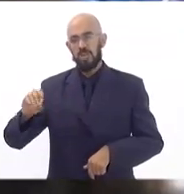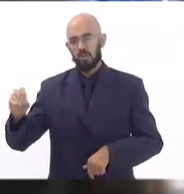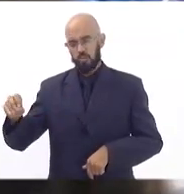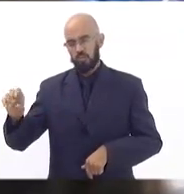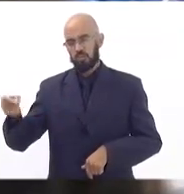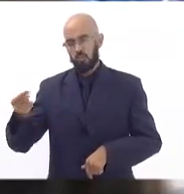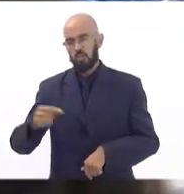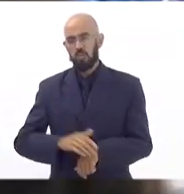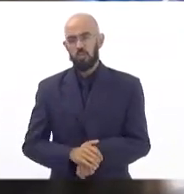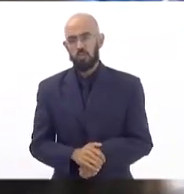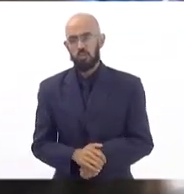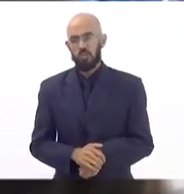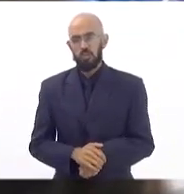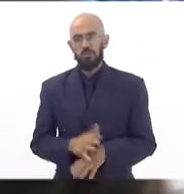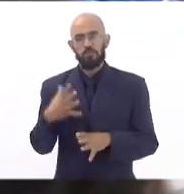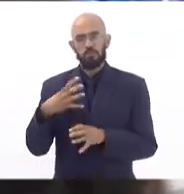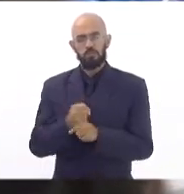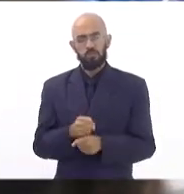3209510